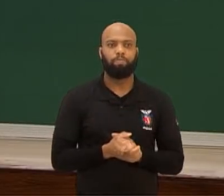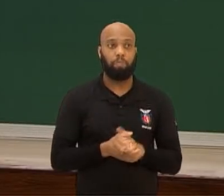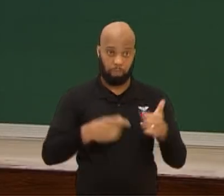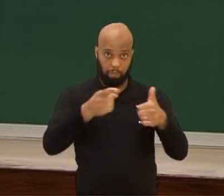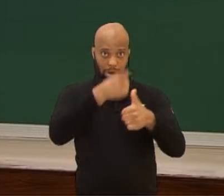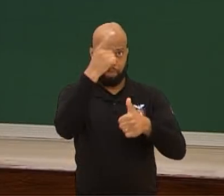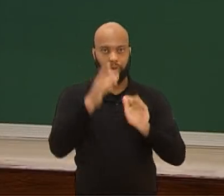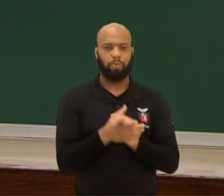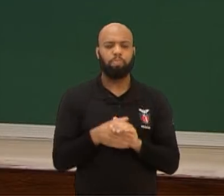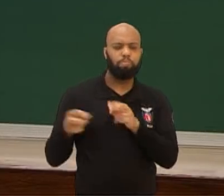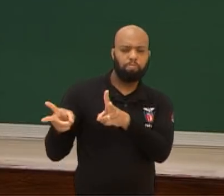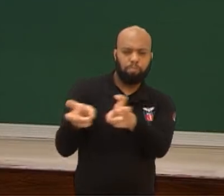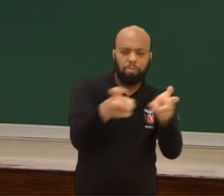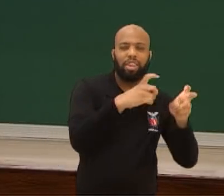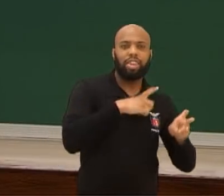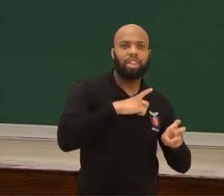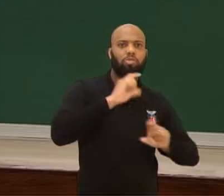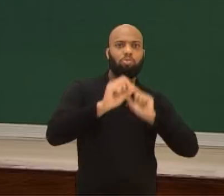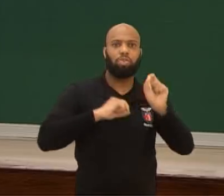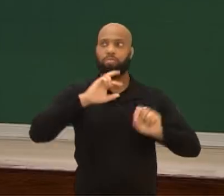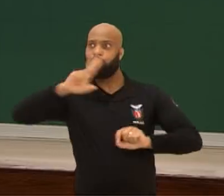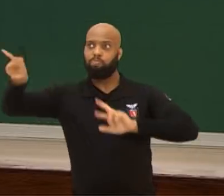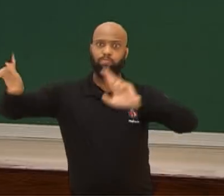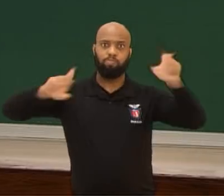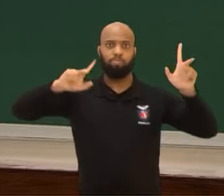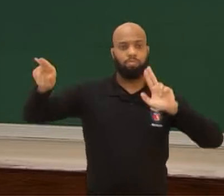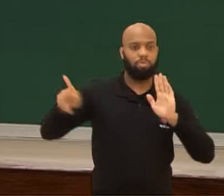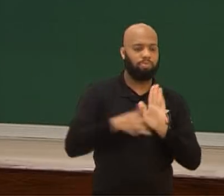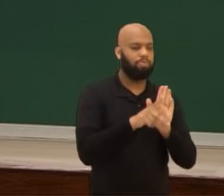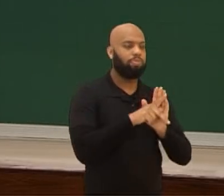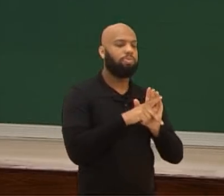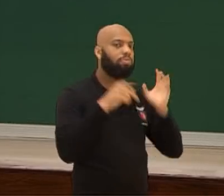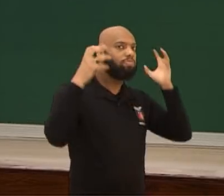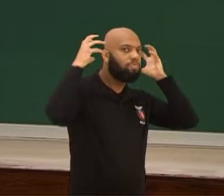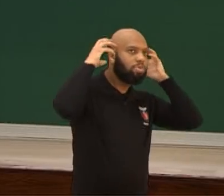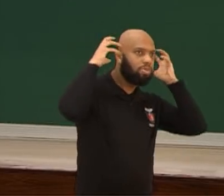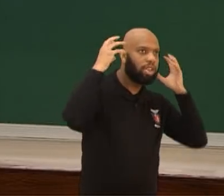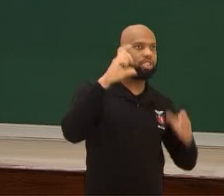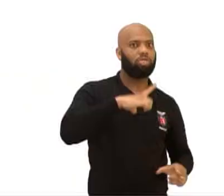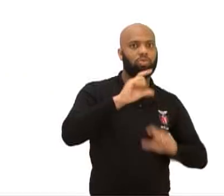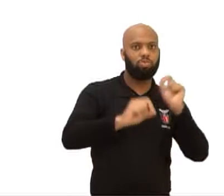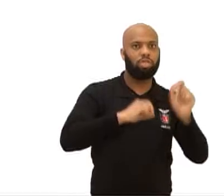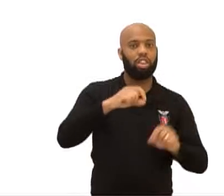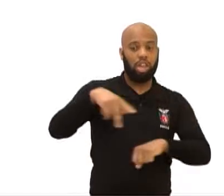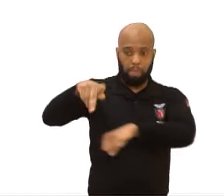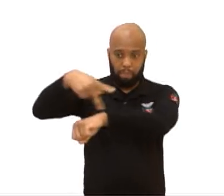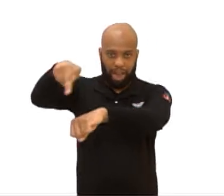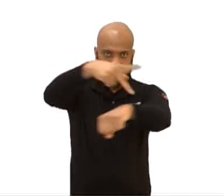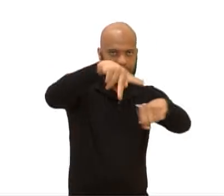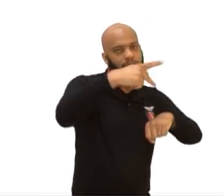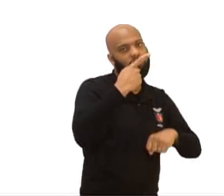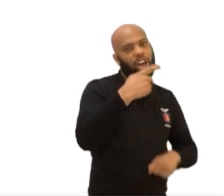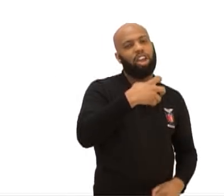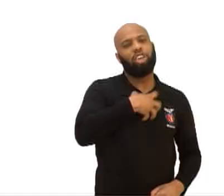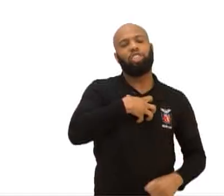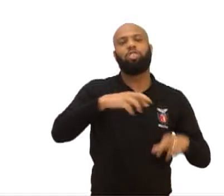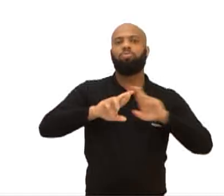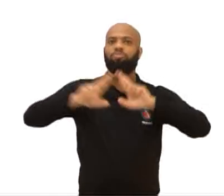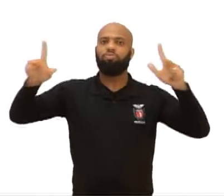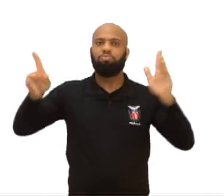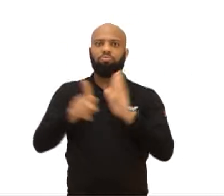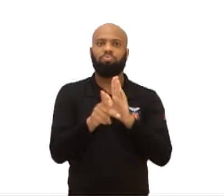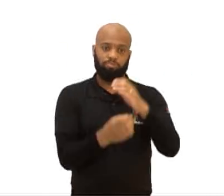Primeiro, nós percebemos divergências sobre a invenção do rádio. Nós vimos que diferentes países têm versões diferentes sobre